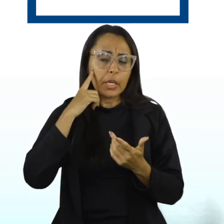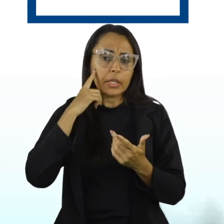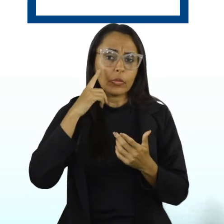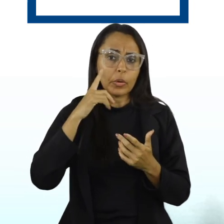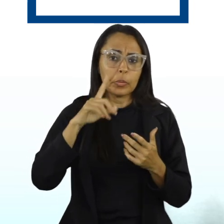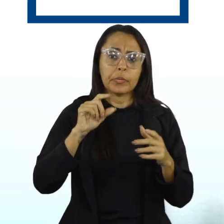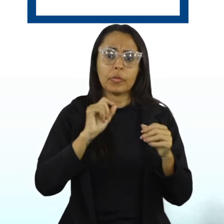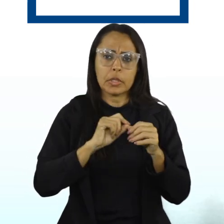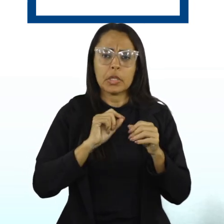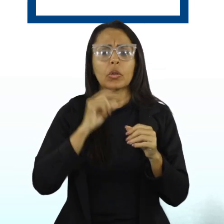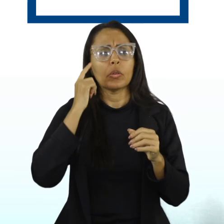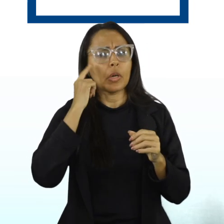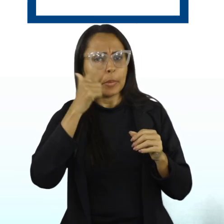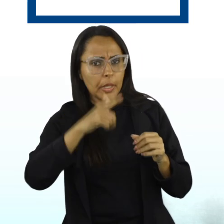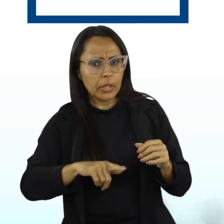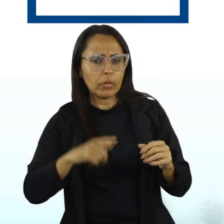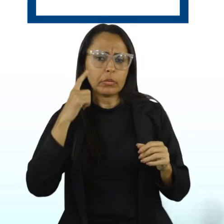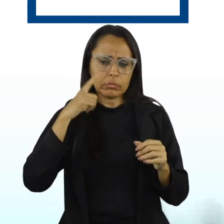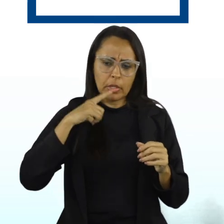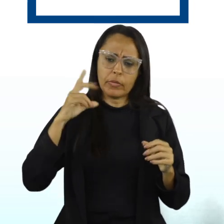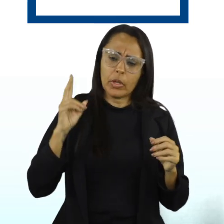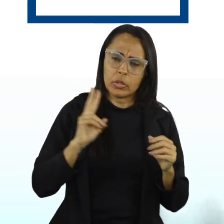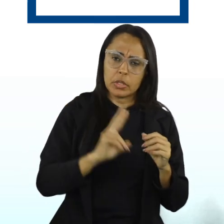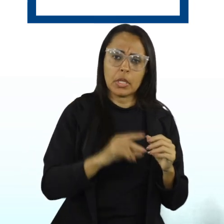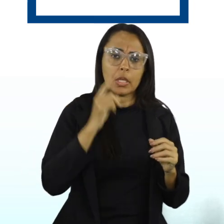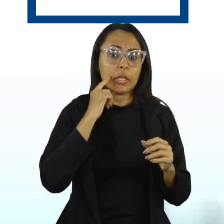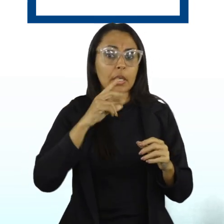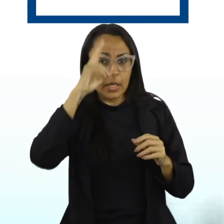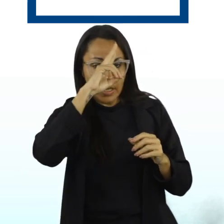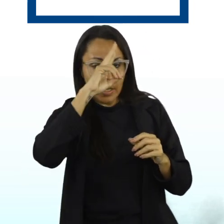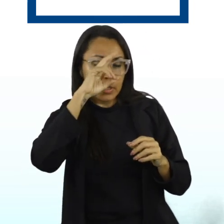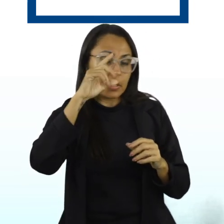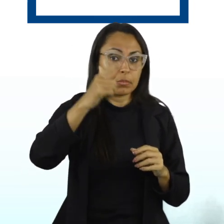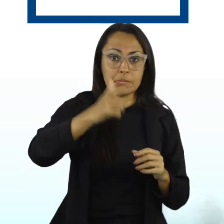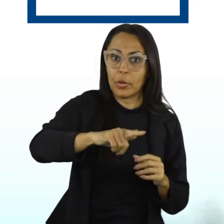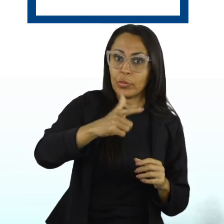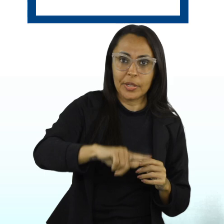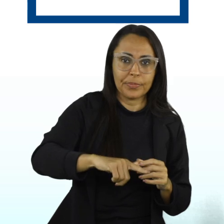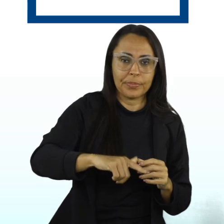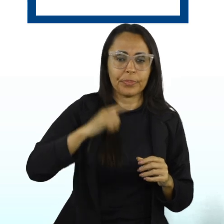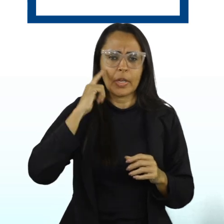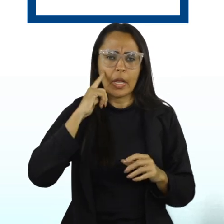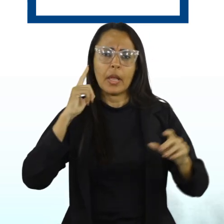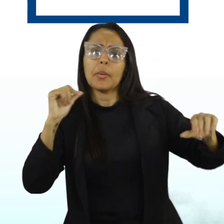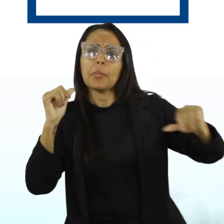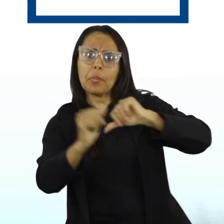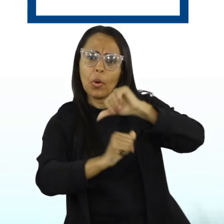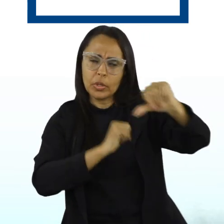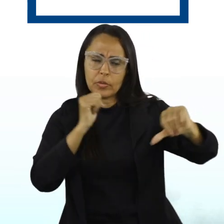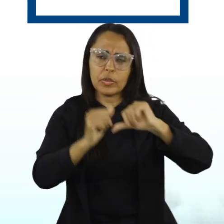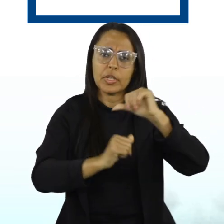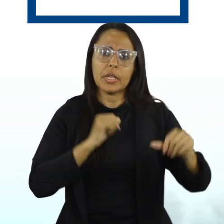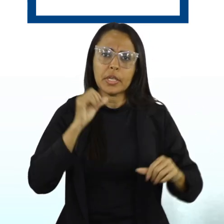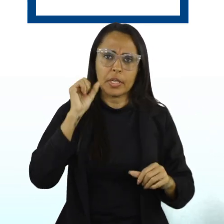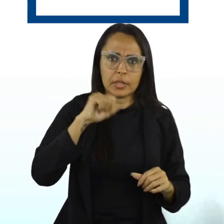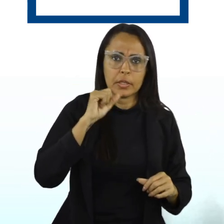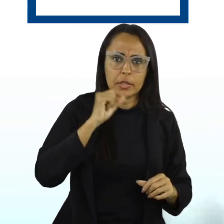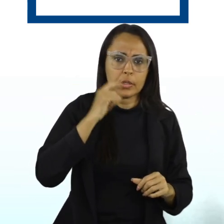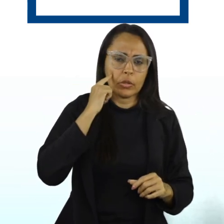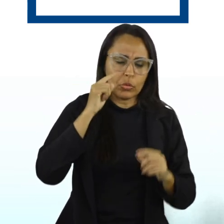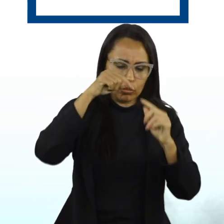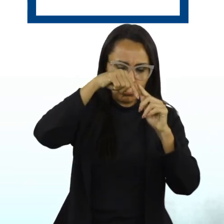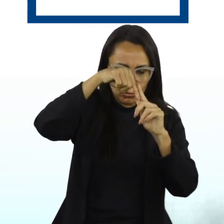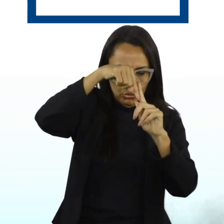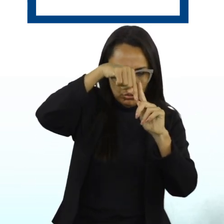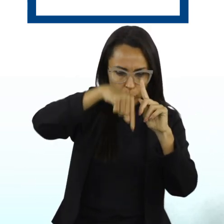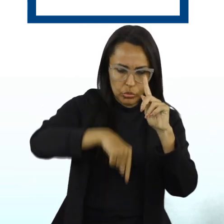máxima, vamos fazer novamente. Ele tem velocidade? Lembre-se, altura máxima não tem. Ele deforma, ele está a uma altura do chão?